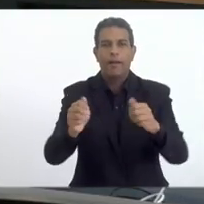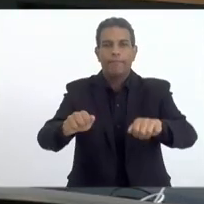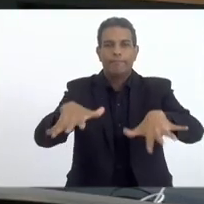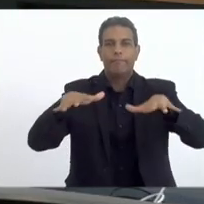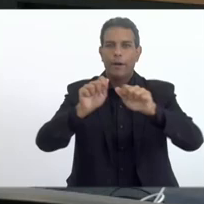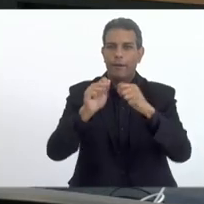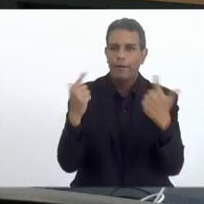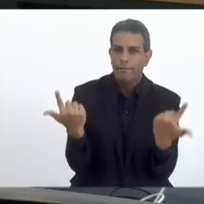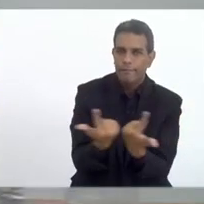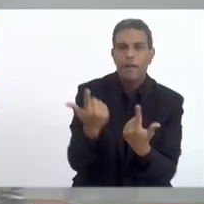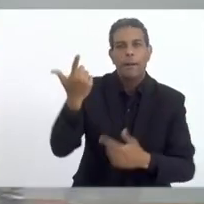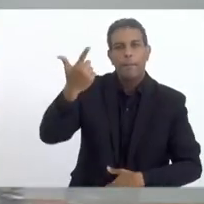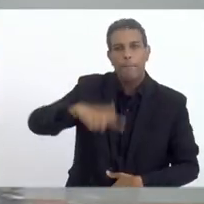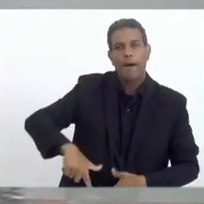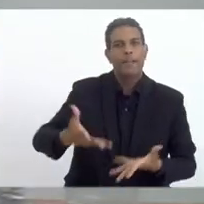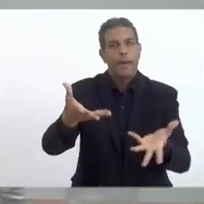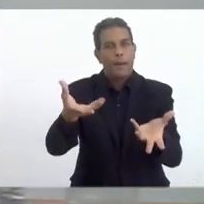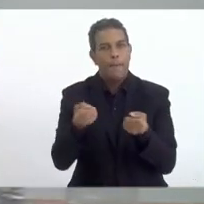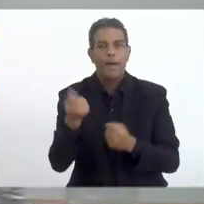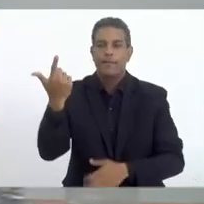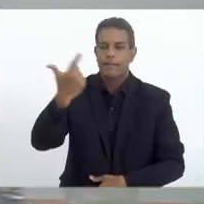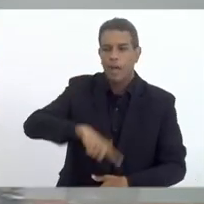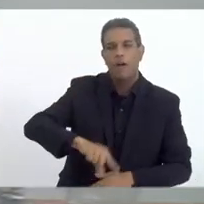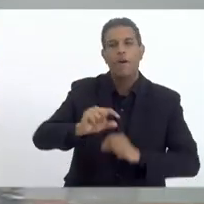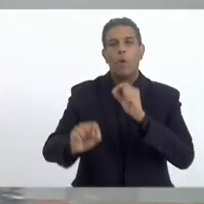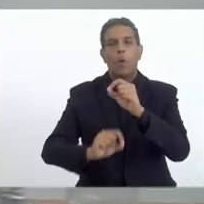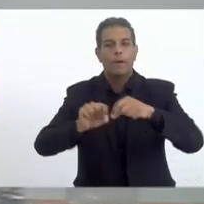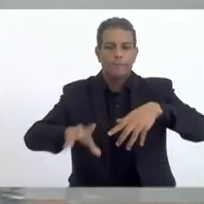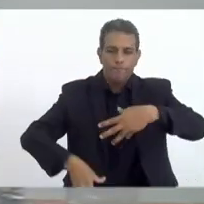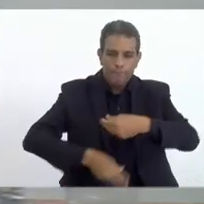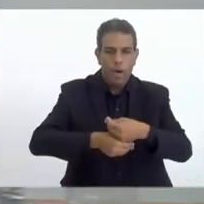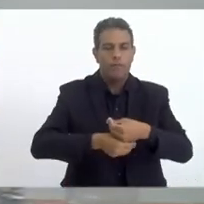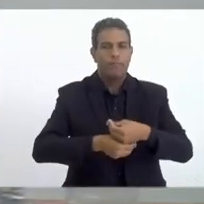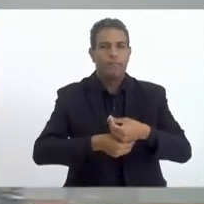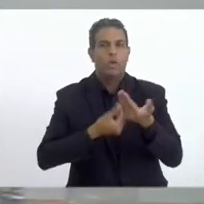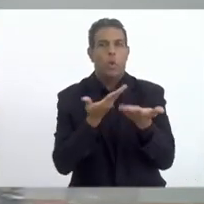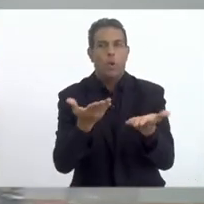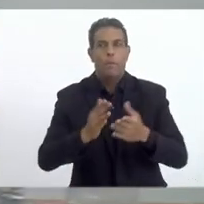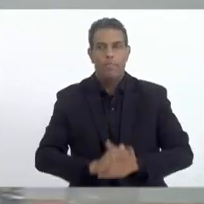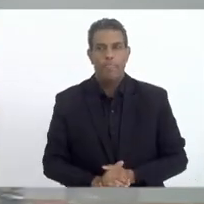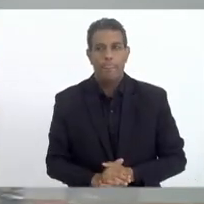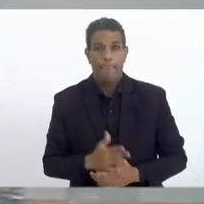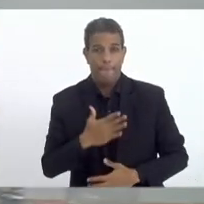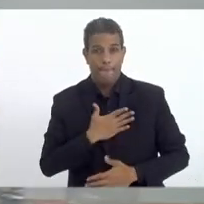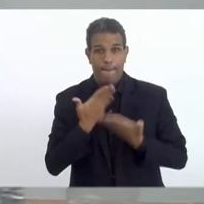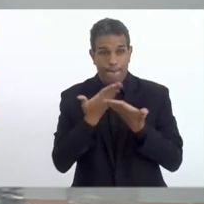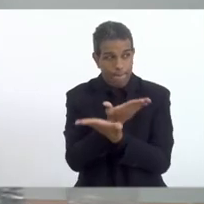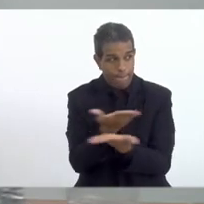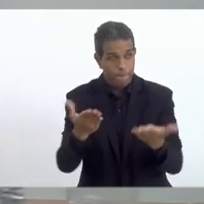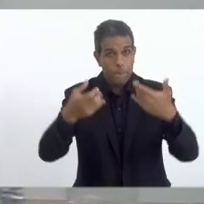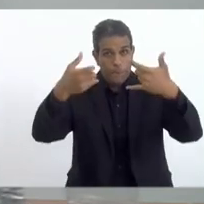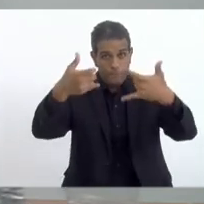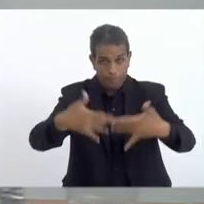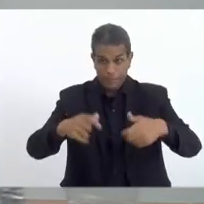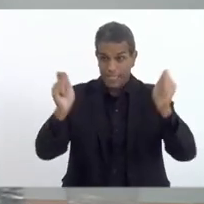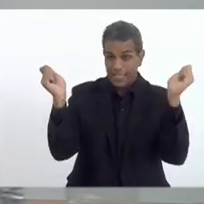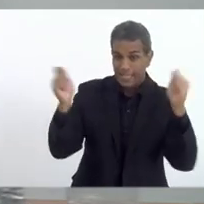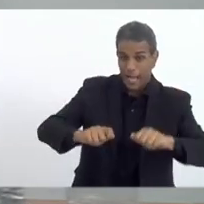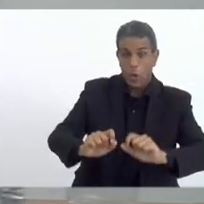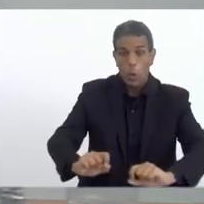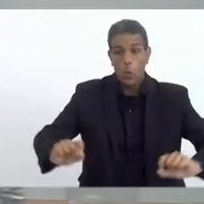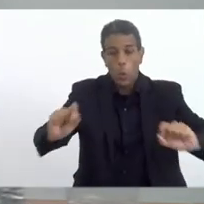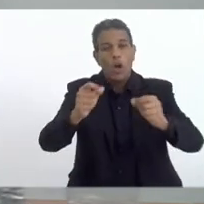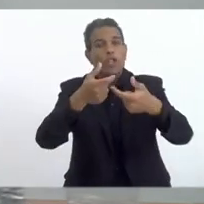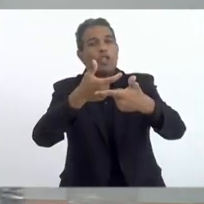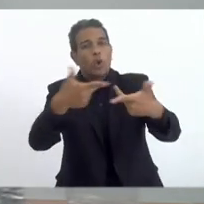fica passível de novo de receber novas emendas, inclusive. E aí, eu estou de antemão dizendo que pode haver, como a